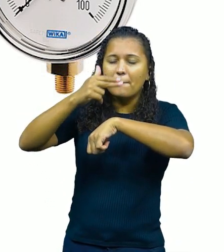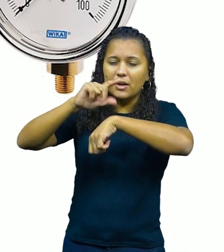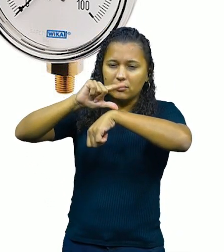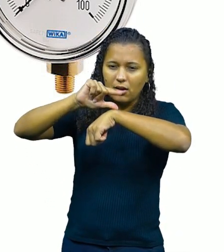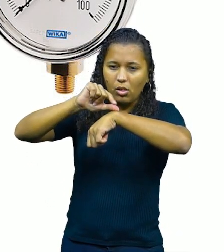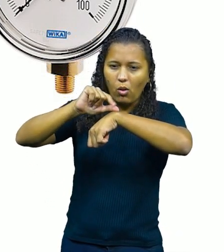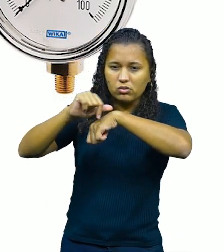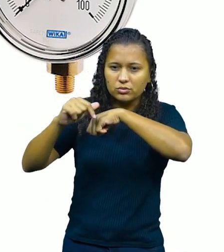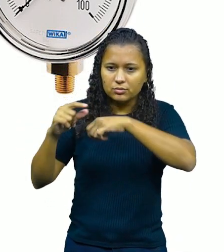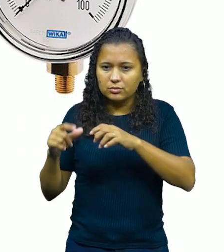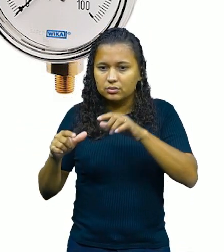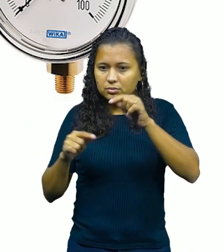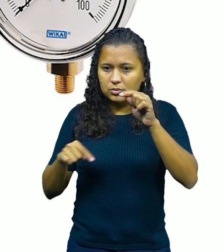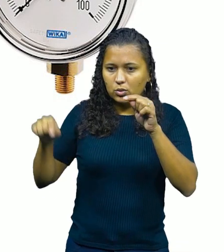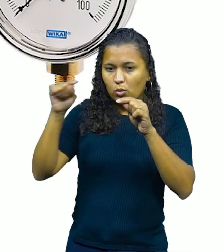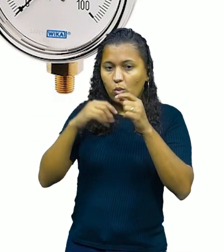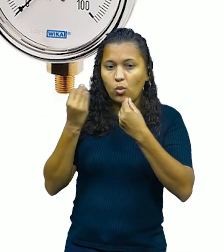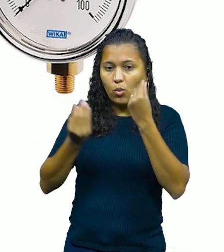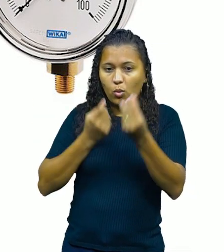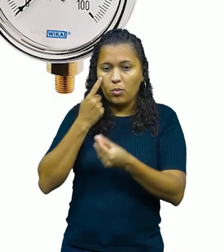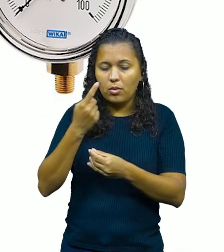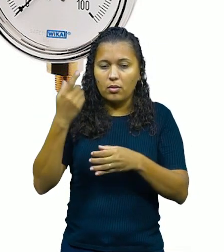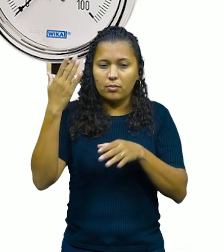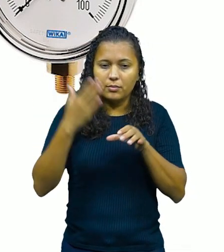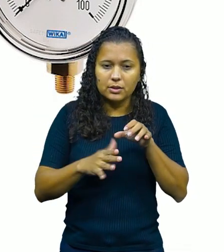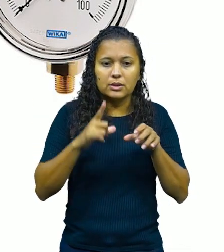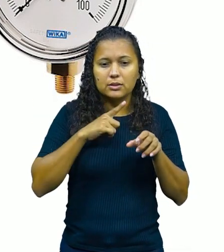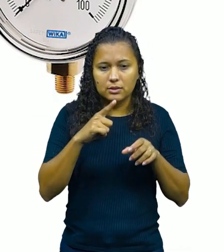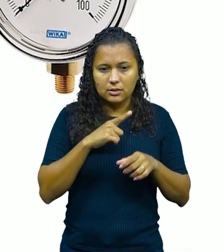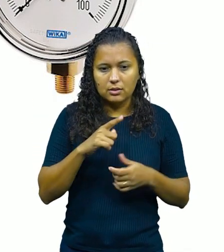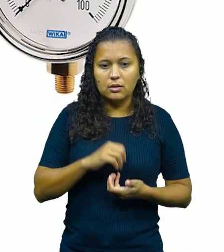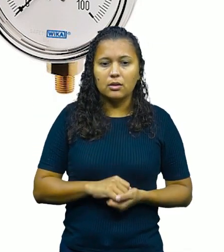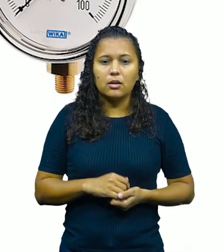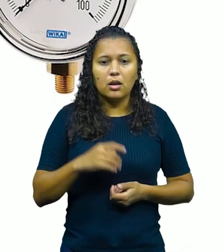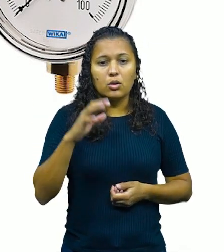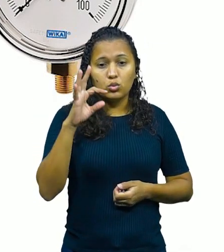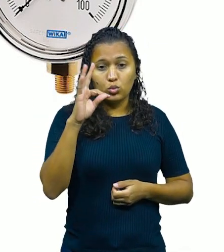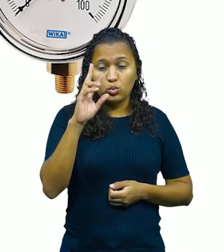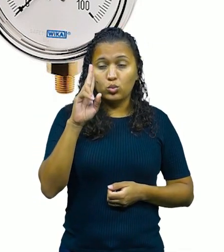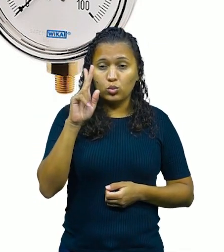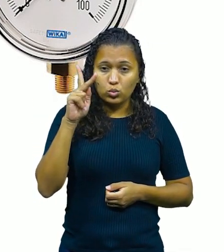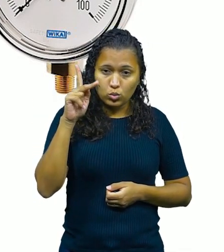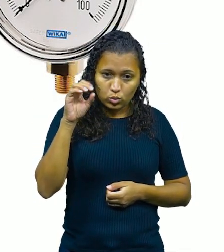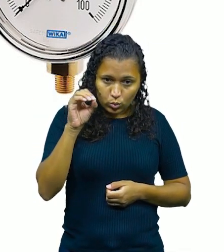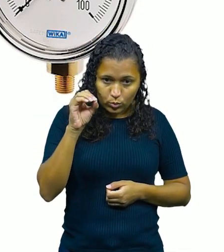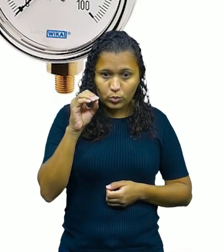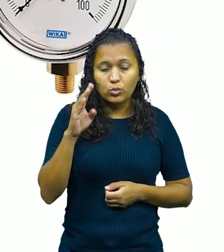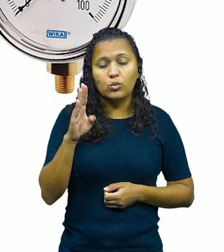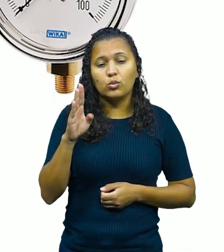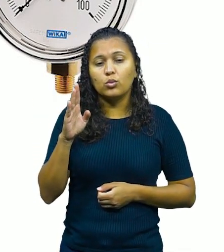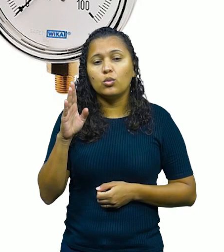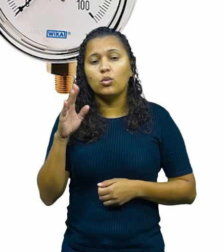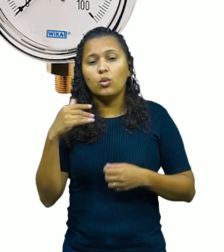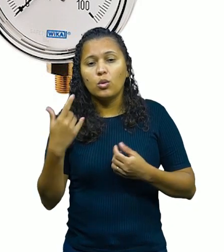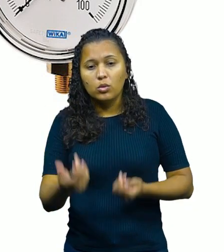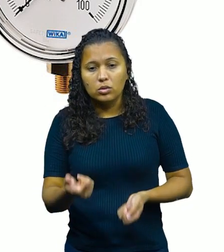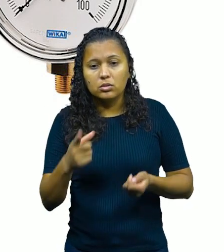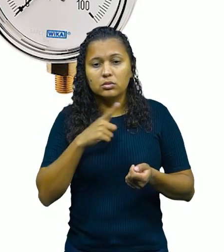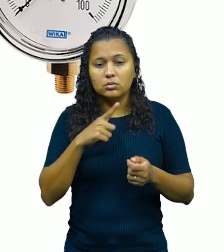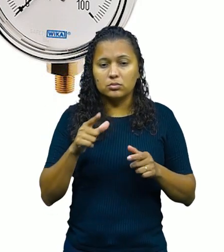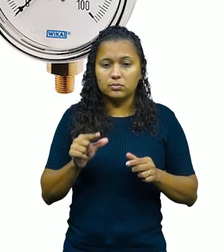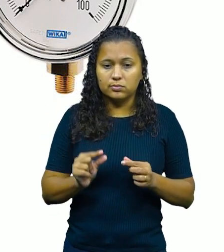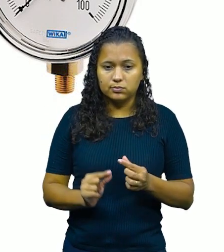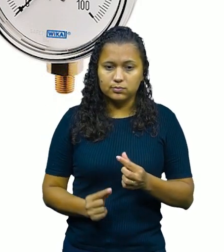verificar como esse ponteiro está se movimentando, então você ia ver que além do ponteiro você tem o tubo, né, de Bourdon, você tem